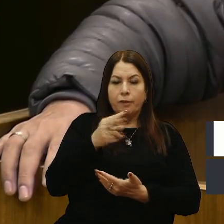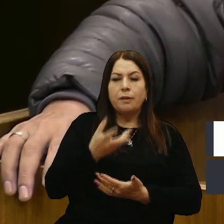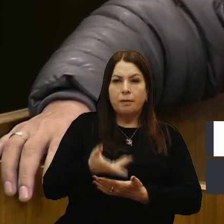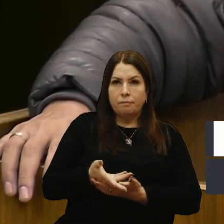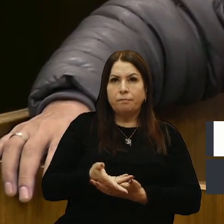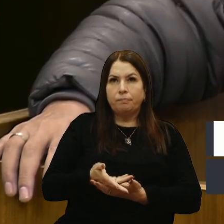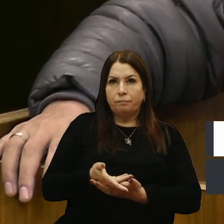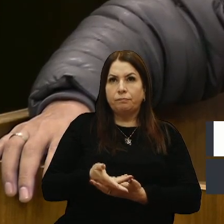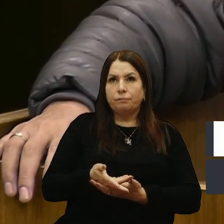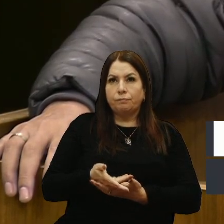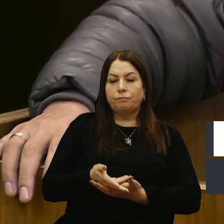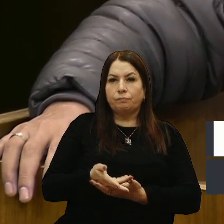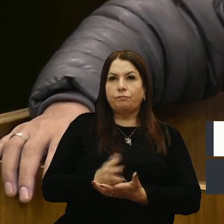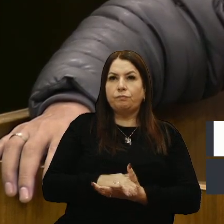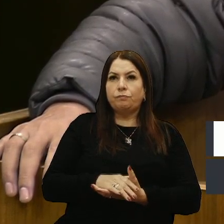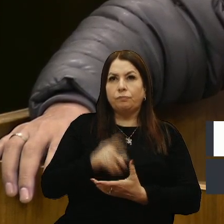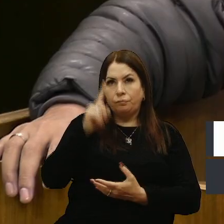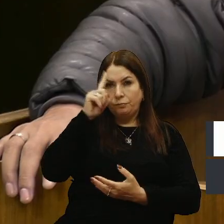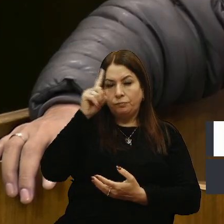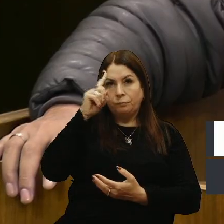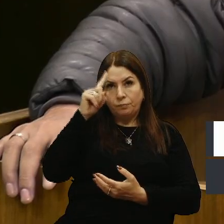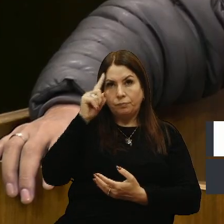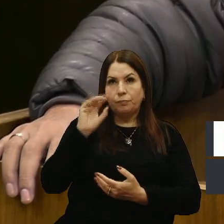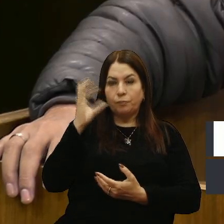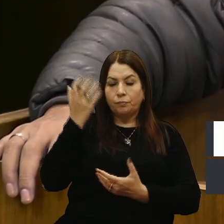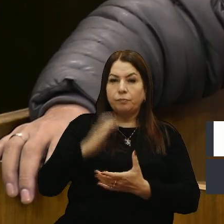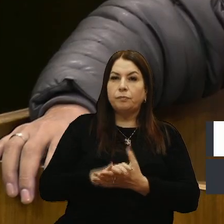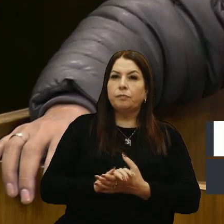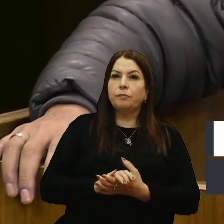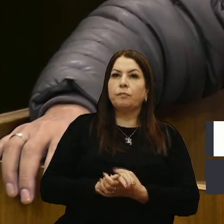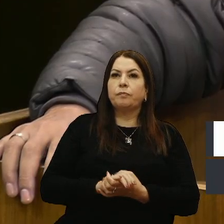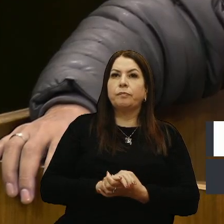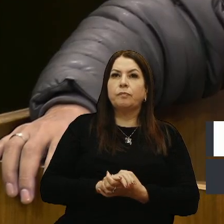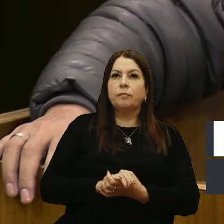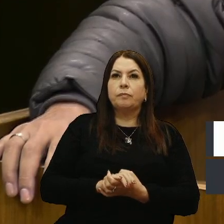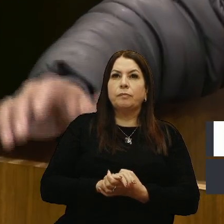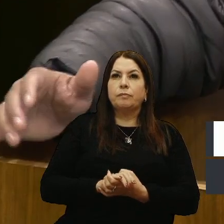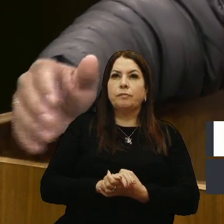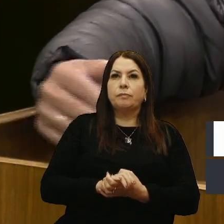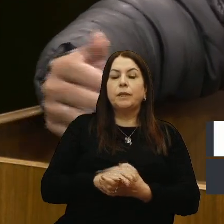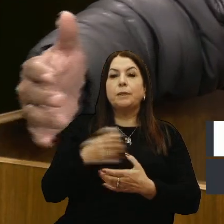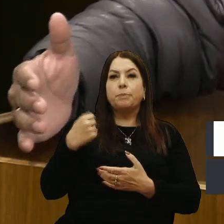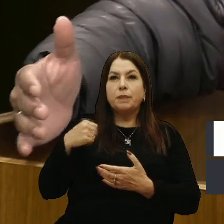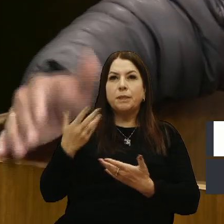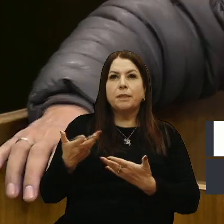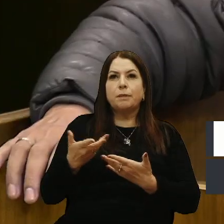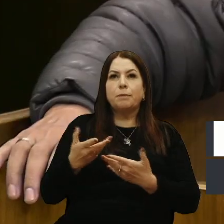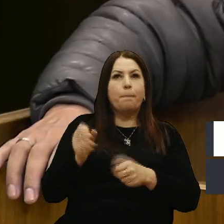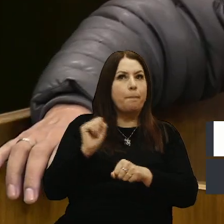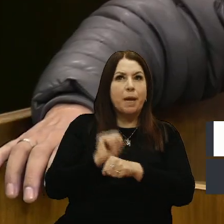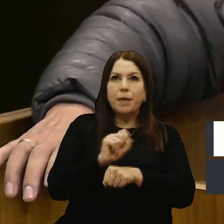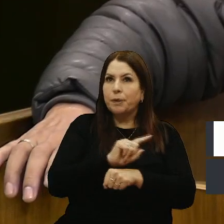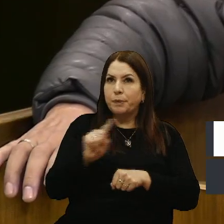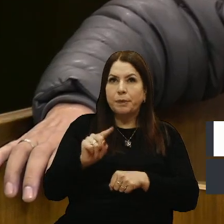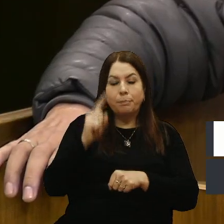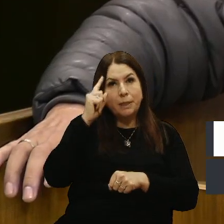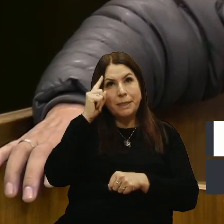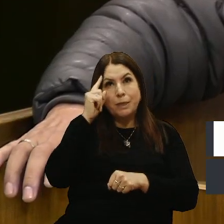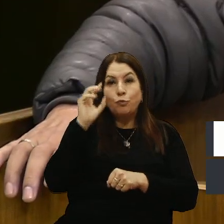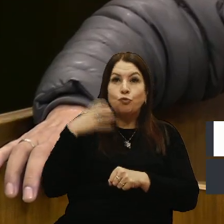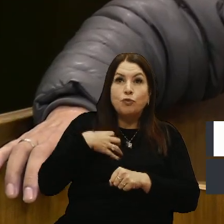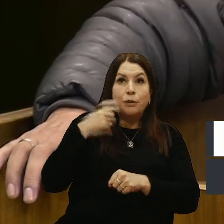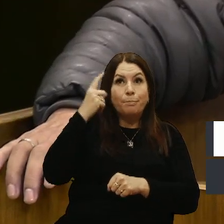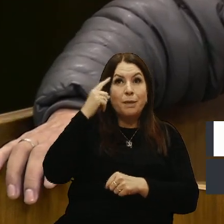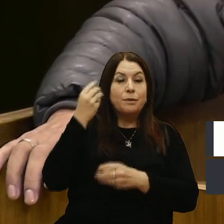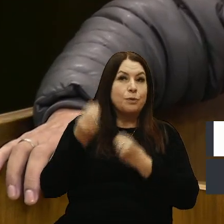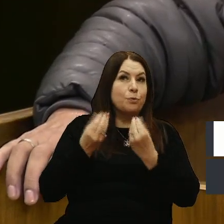isso todos os dias acontecendo e precisamos estancar isso, precisamos achar uma forma de pensar